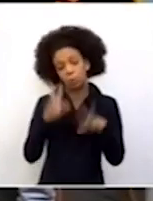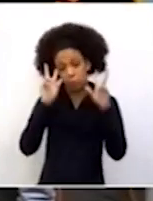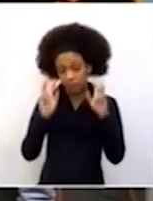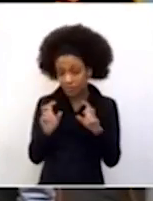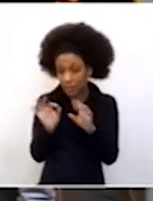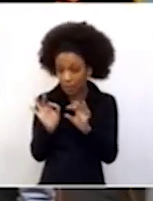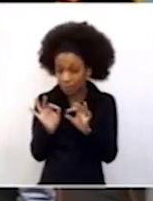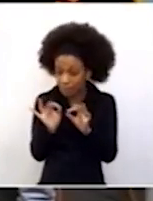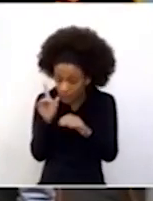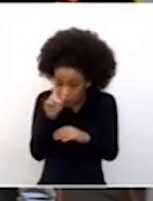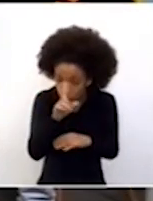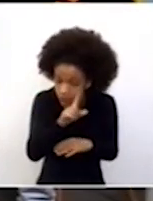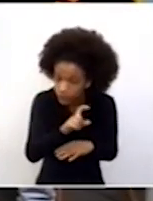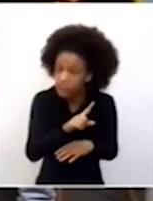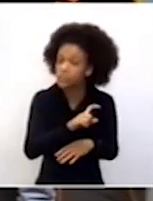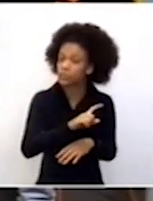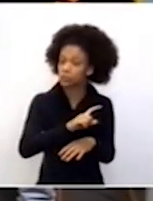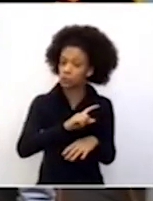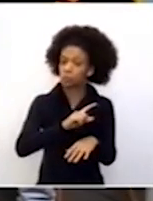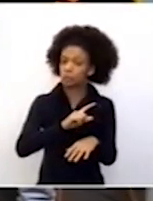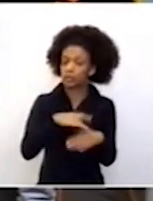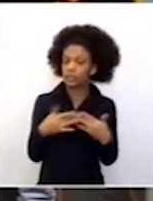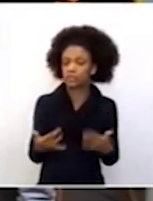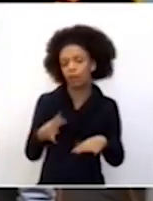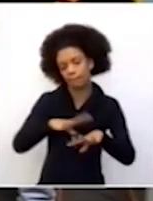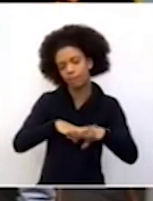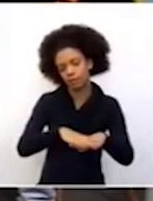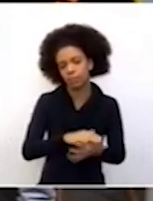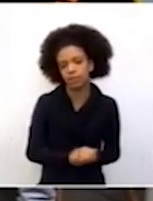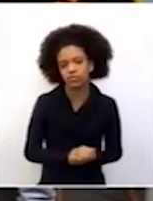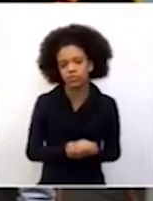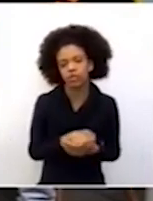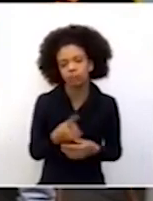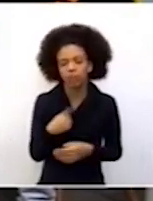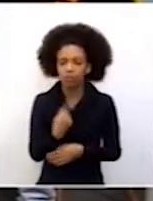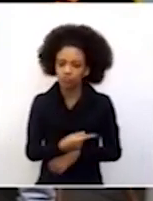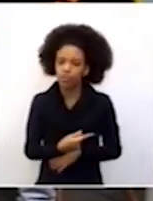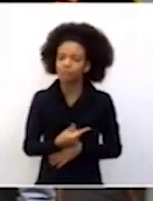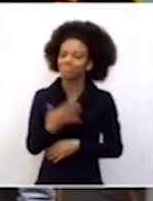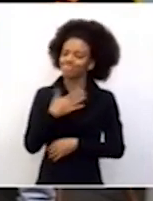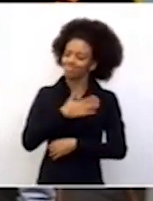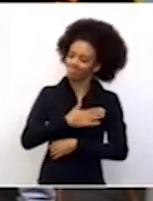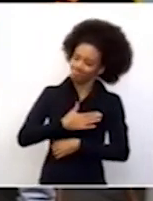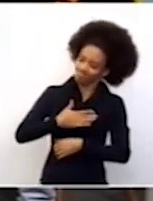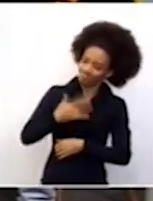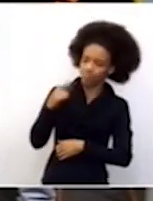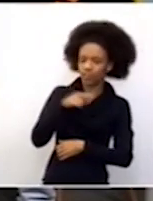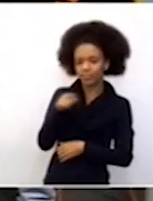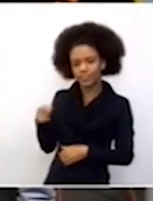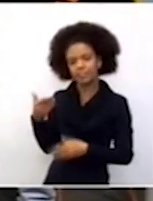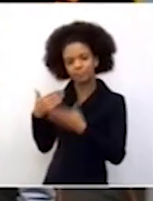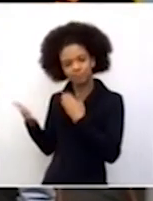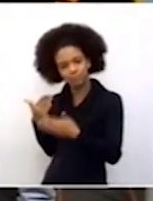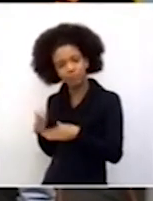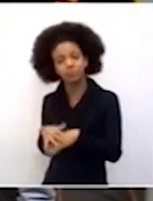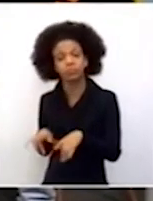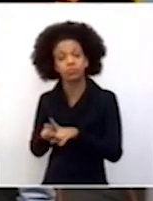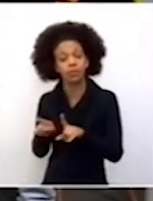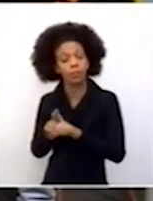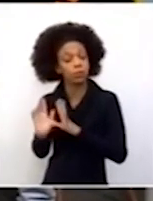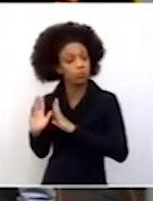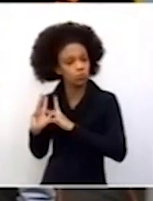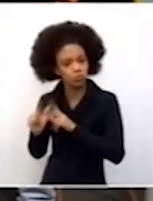tão delicado e complexo que é a matemática. Né? Nós ficamos, assim, lisonjeados com os comentários de vocês e com toda